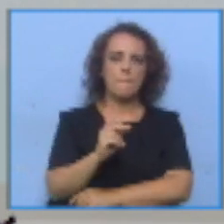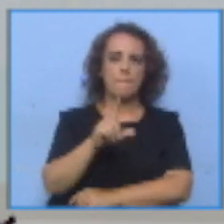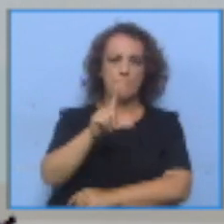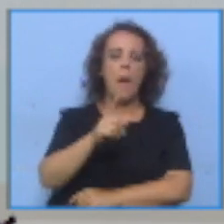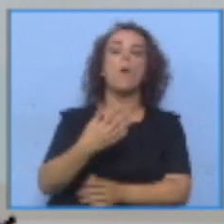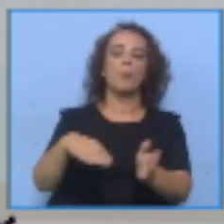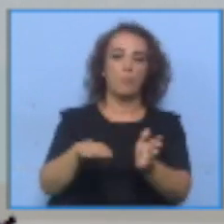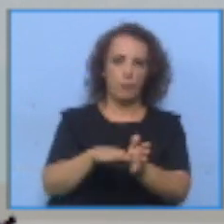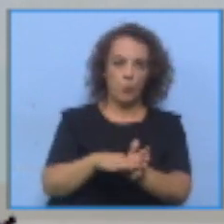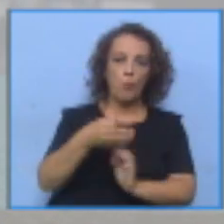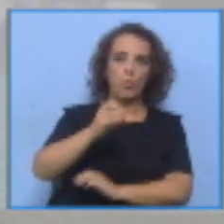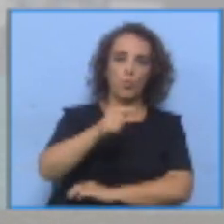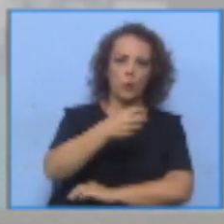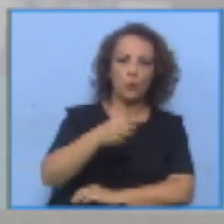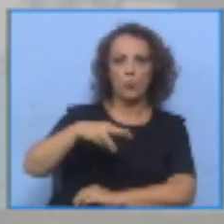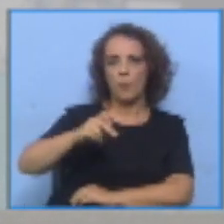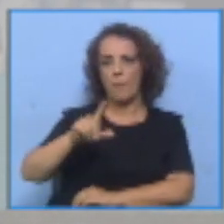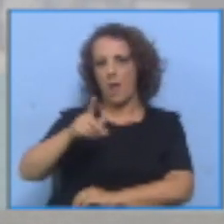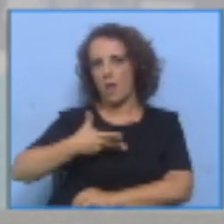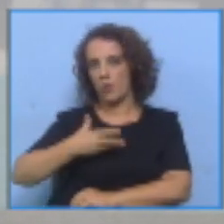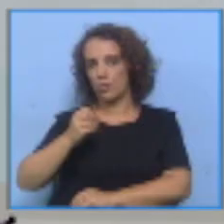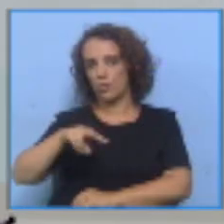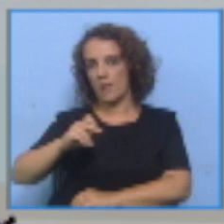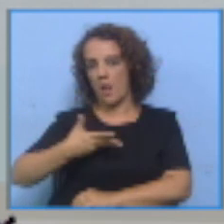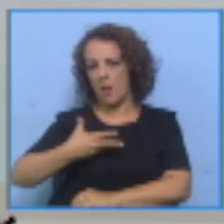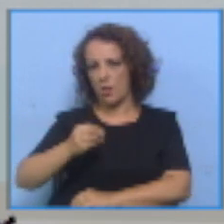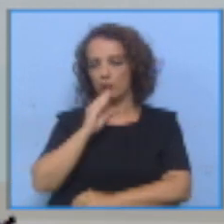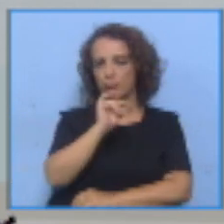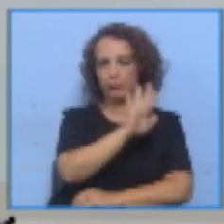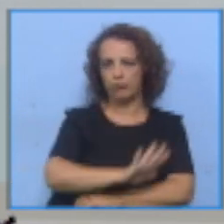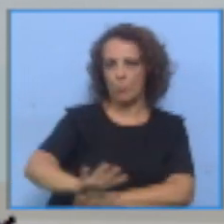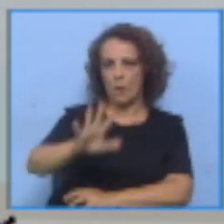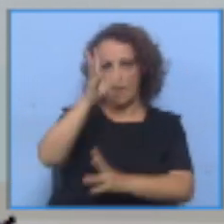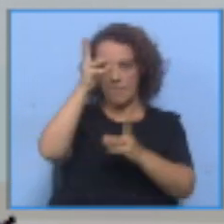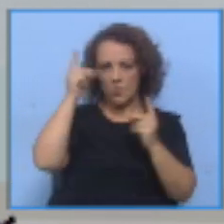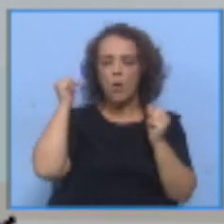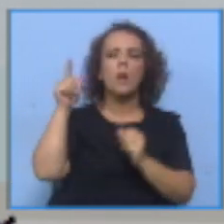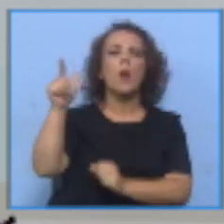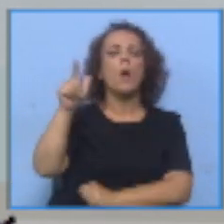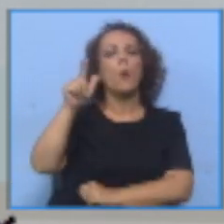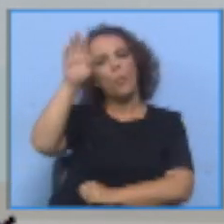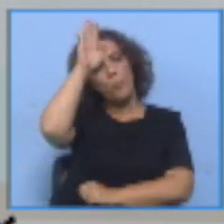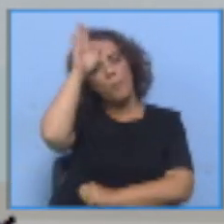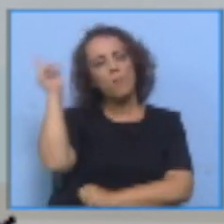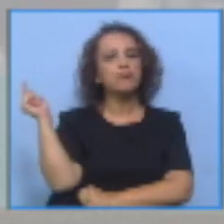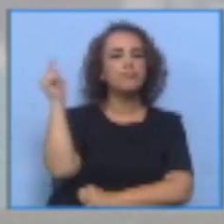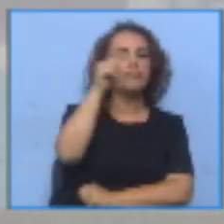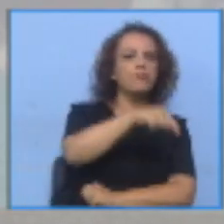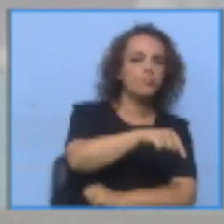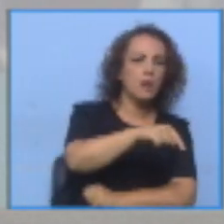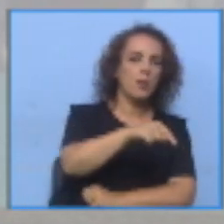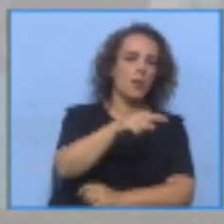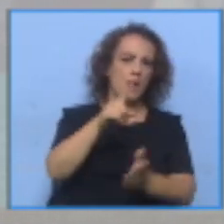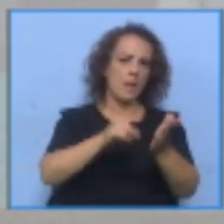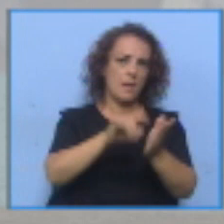Porto Maldonado. Porto Maldonado. Que simbolismo teve também esse gesto do Papa na viagem que fez à América Latina? Temos que dizer que o sínodo